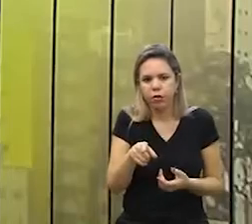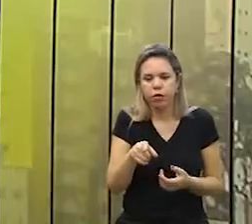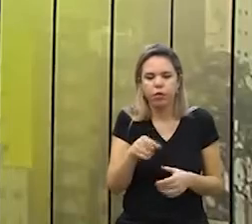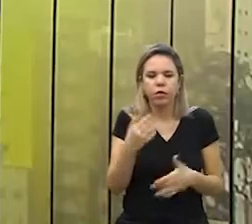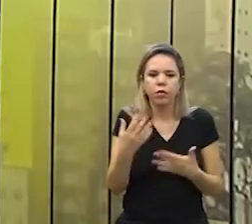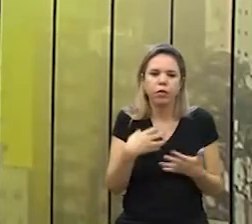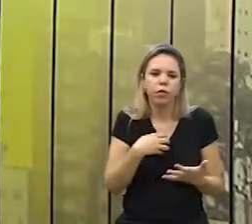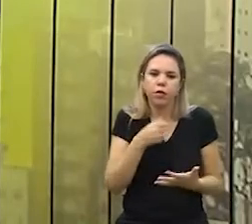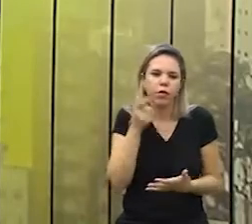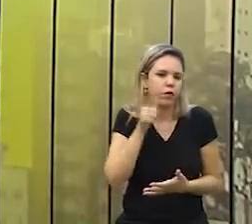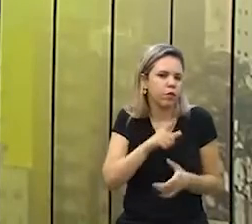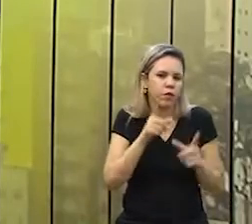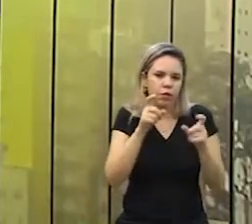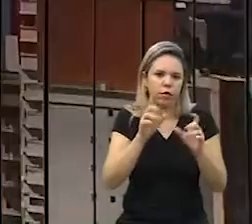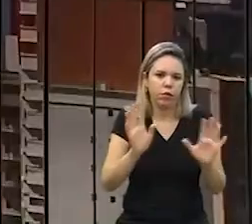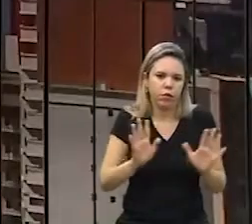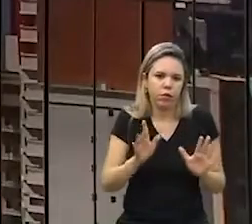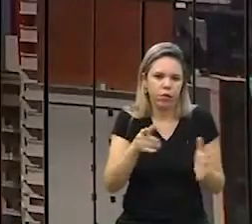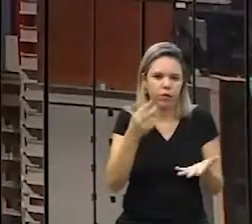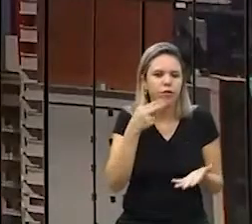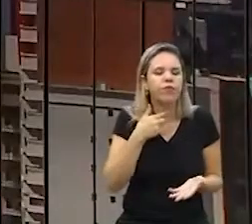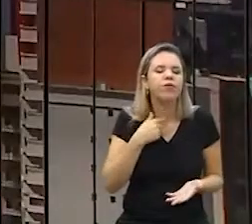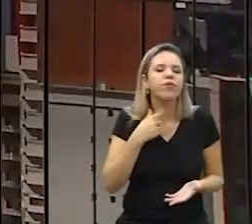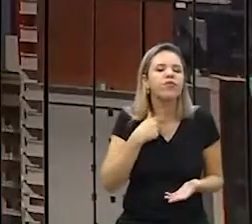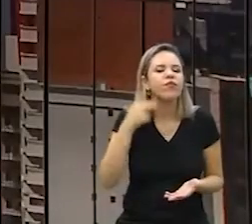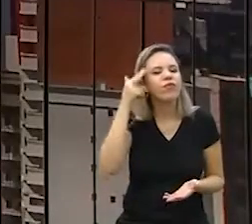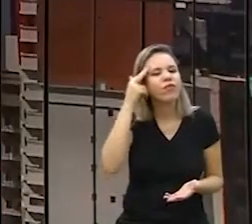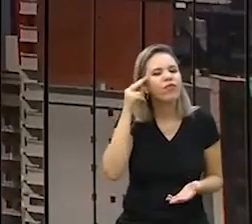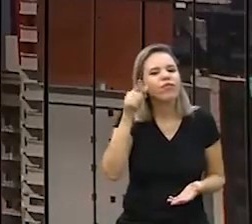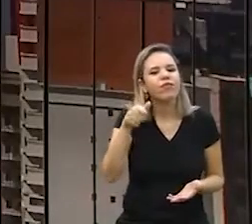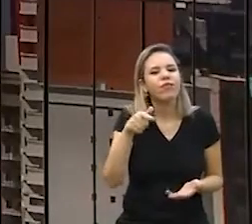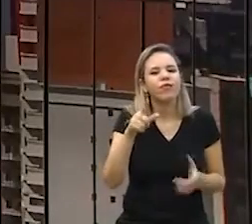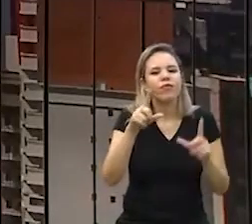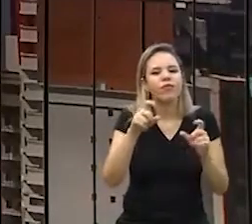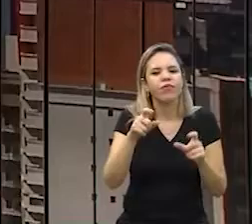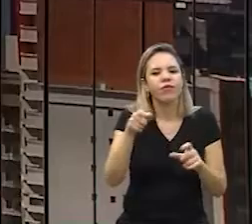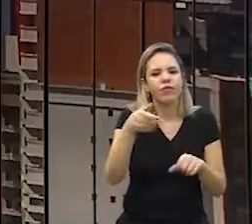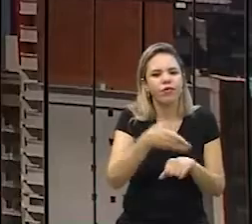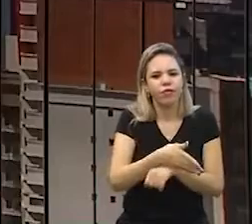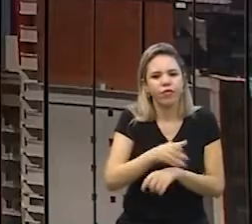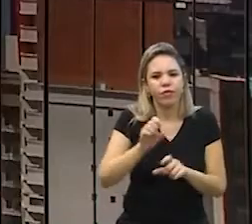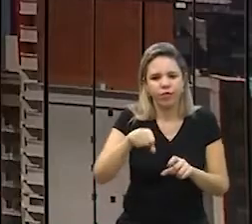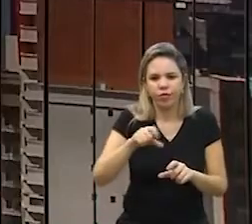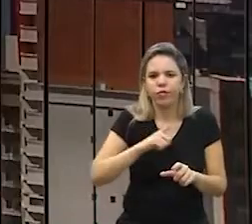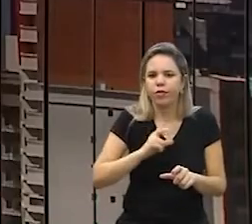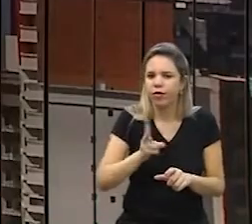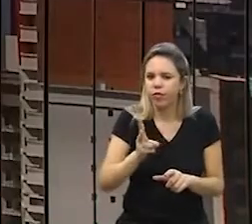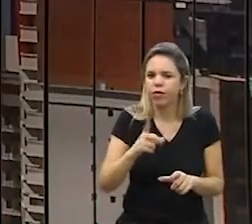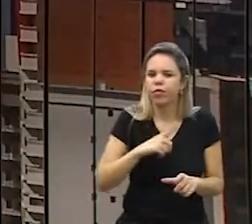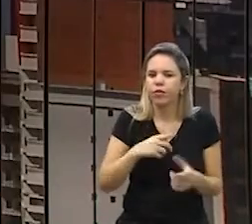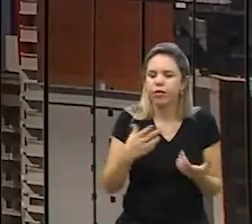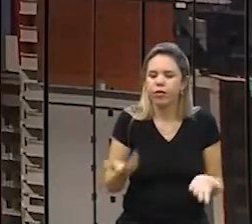algum motivo, você ainda não conseguiu fotografar e que é seu sonho que entre essa foto no seu acervo? Ah, sempre tem.